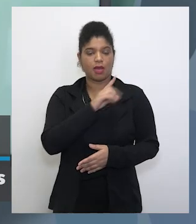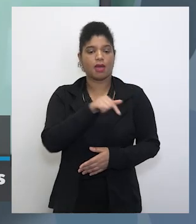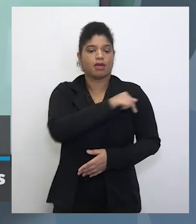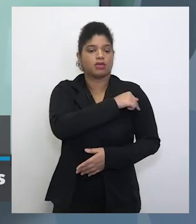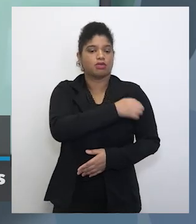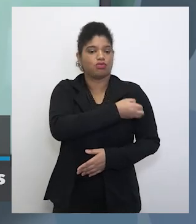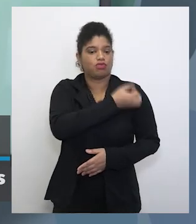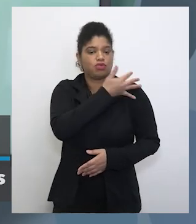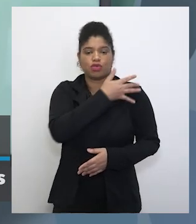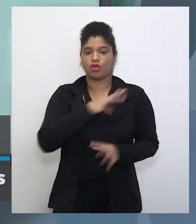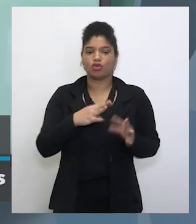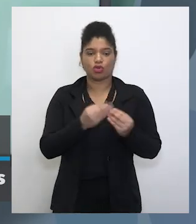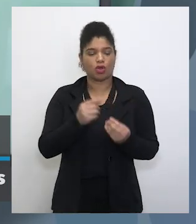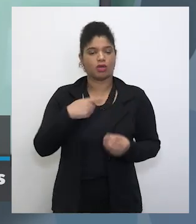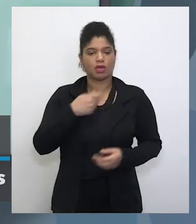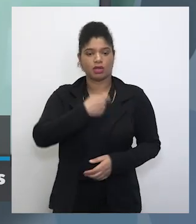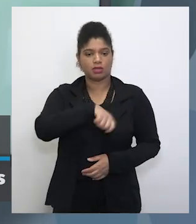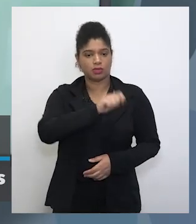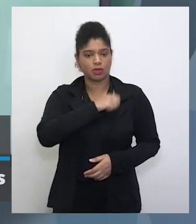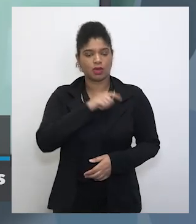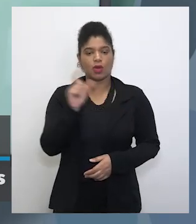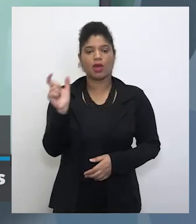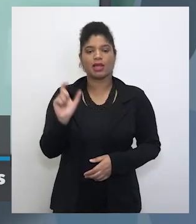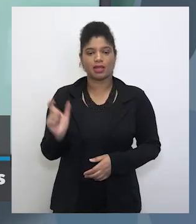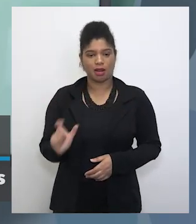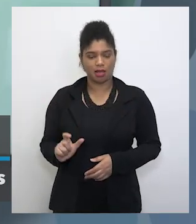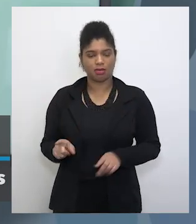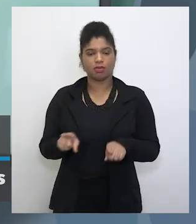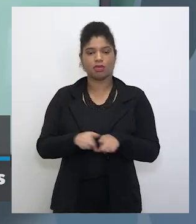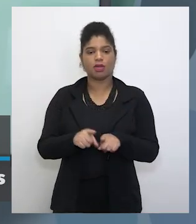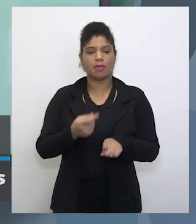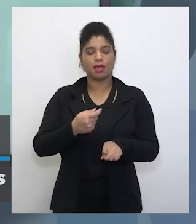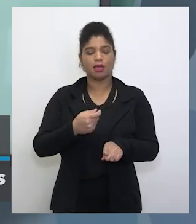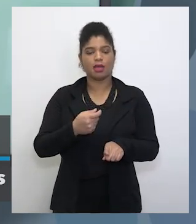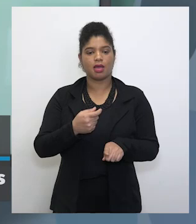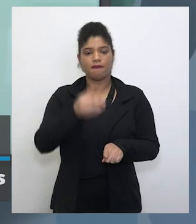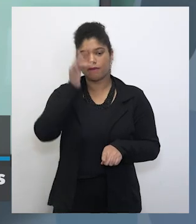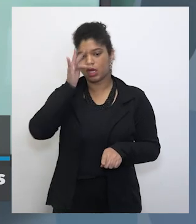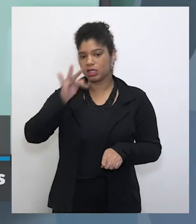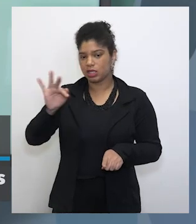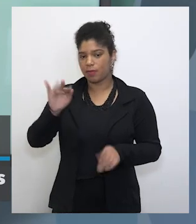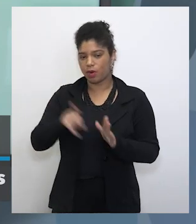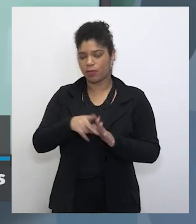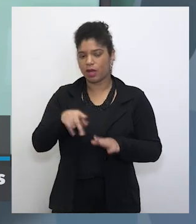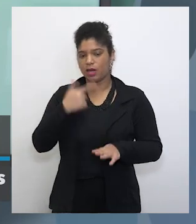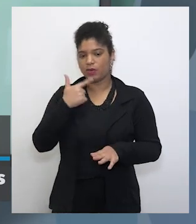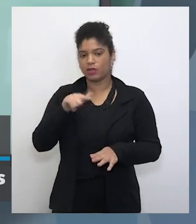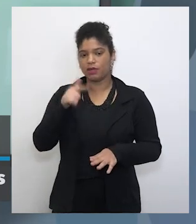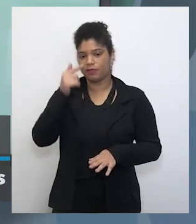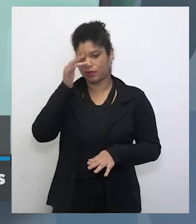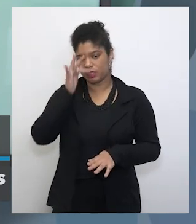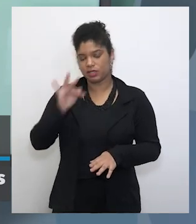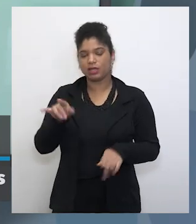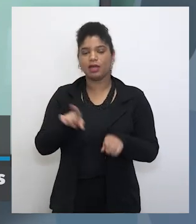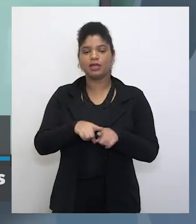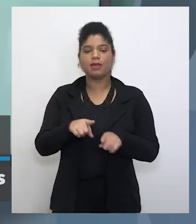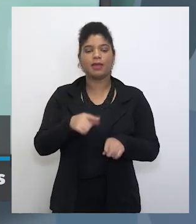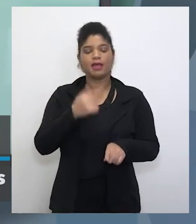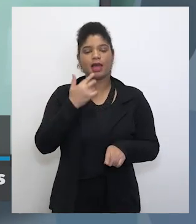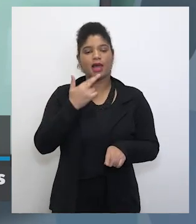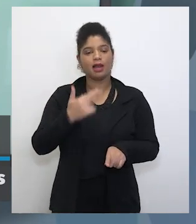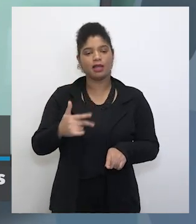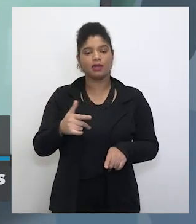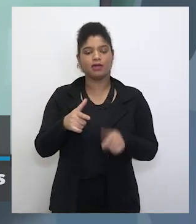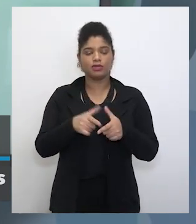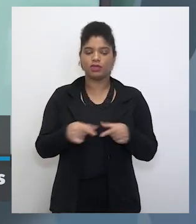todos os outros. Espanhol, italiano, francês, alemão, japonês. Eu sempre esqueço de um,